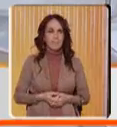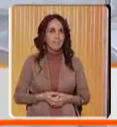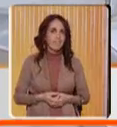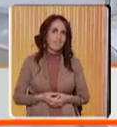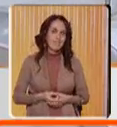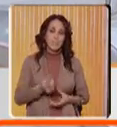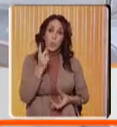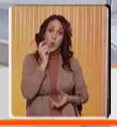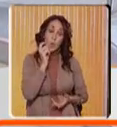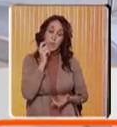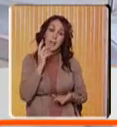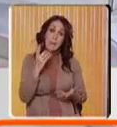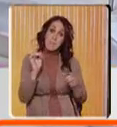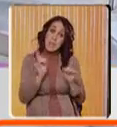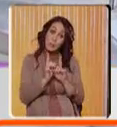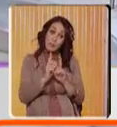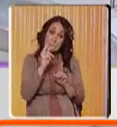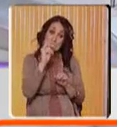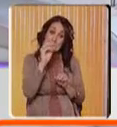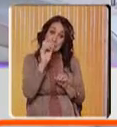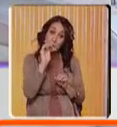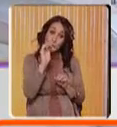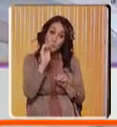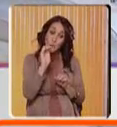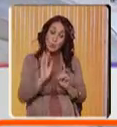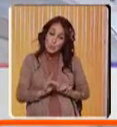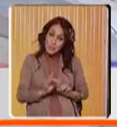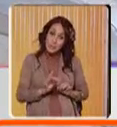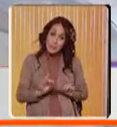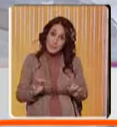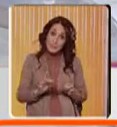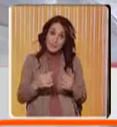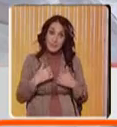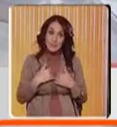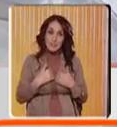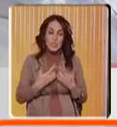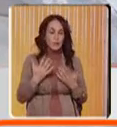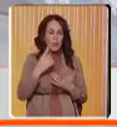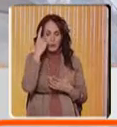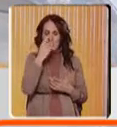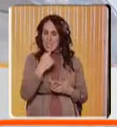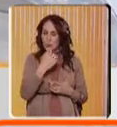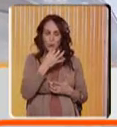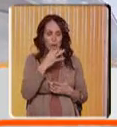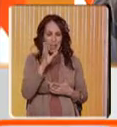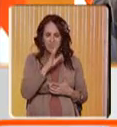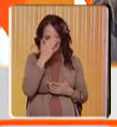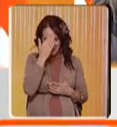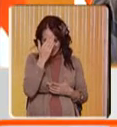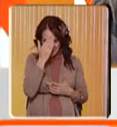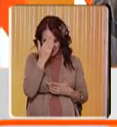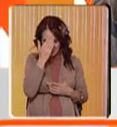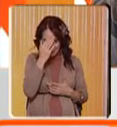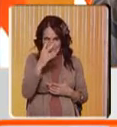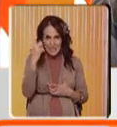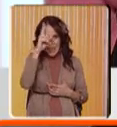Agora, o importante também que o Luís está a dizer é o facto de nós valorizarmos... Eu não estou a dizer, só estou a pensar. Você consegue usar ali os